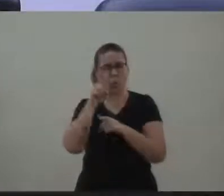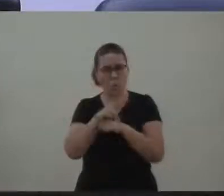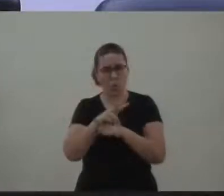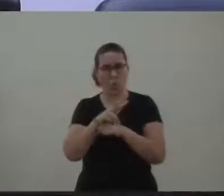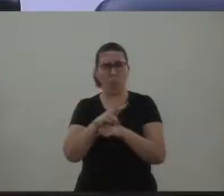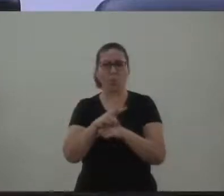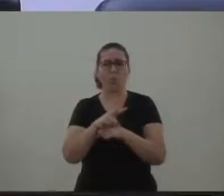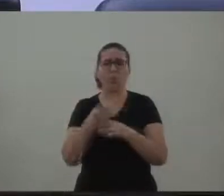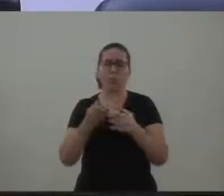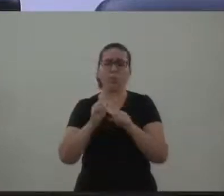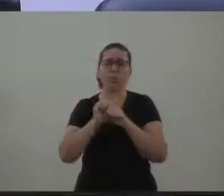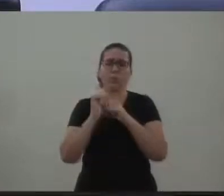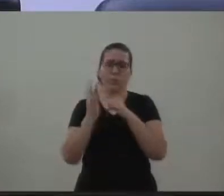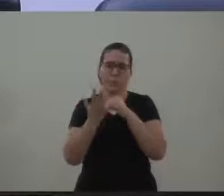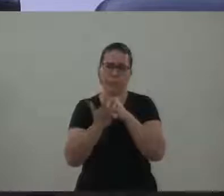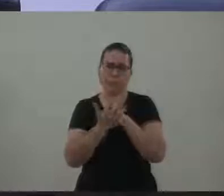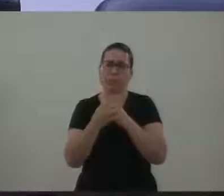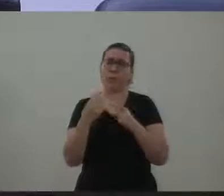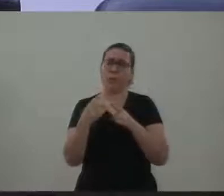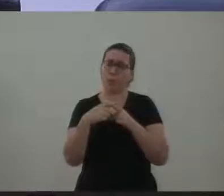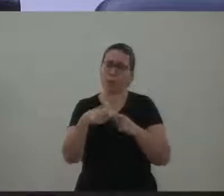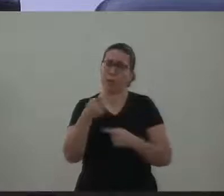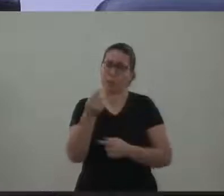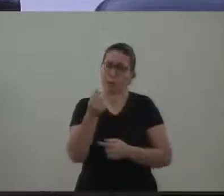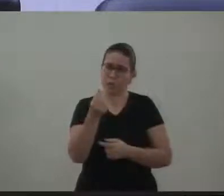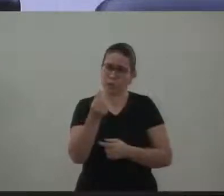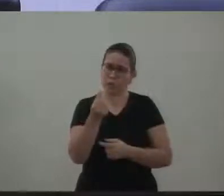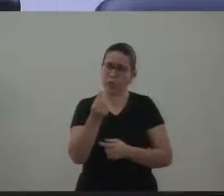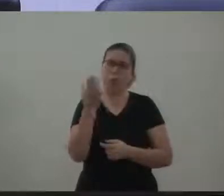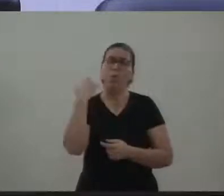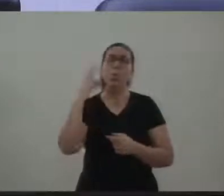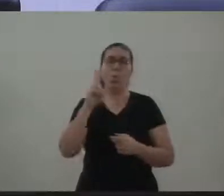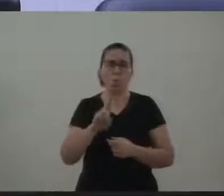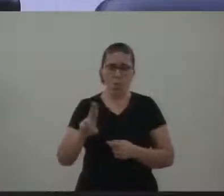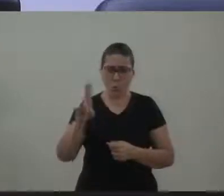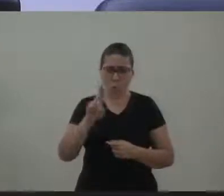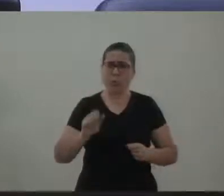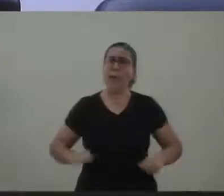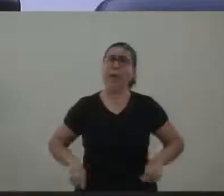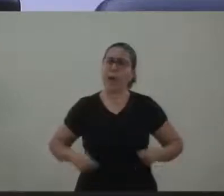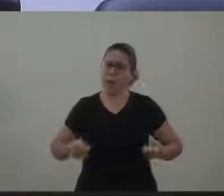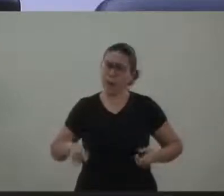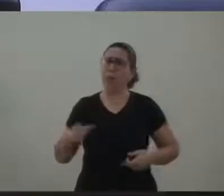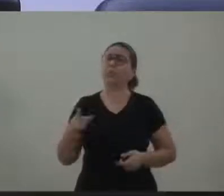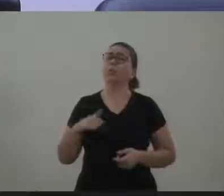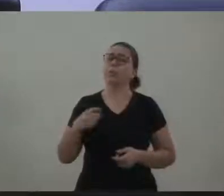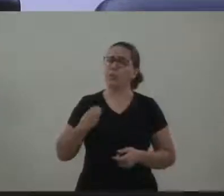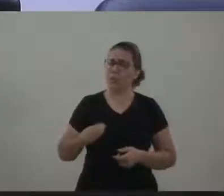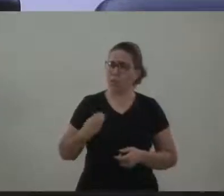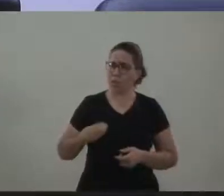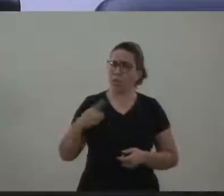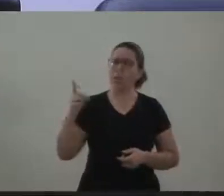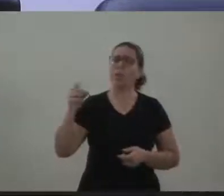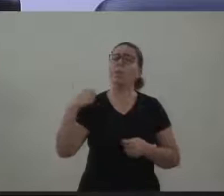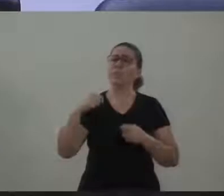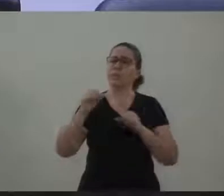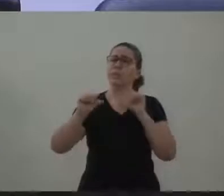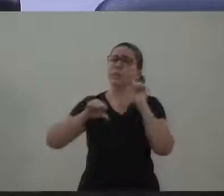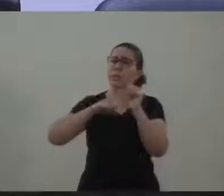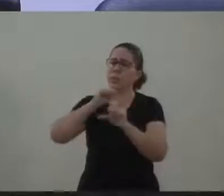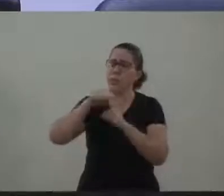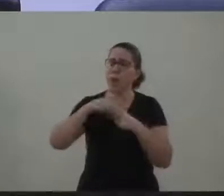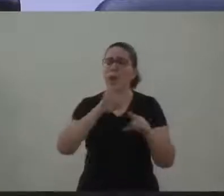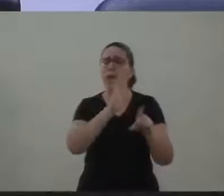momento de pandemia, porque esse dinheiro, ele era gasto, ele existe e tem que ser transformado de fato